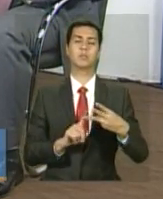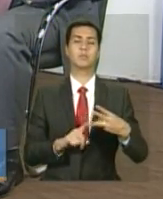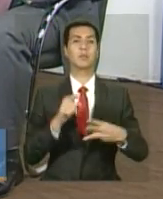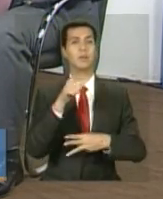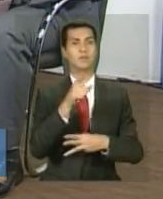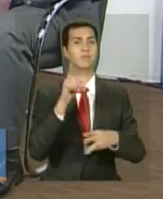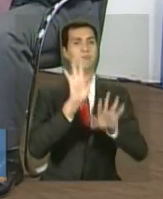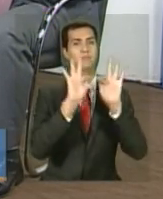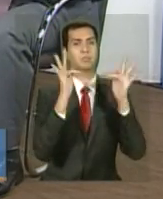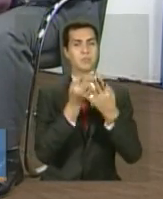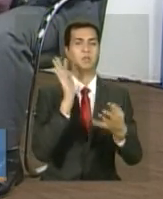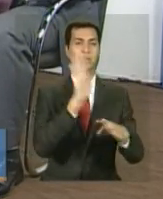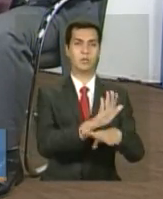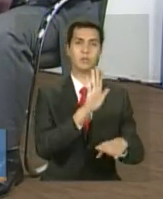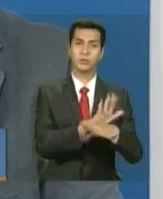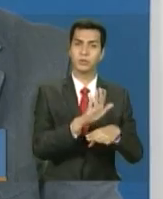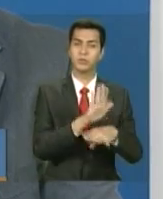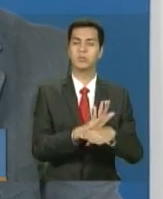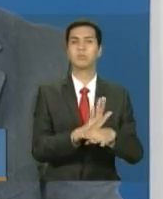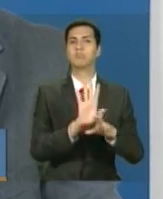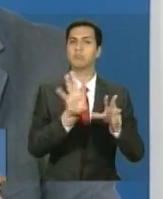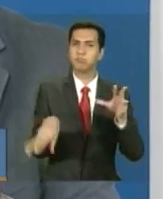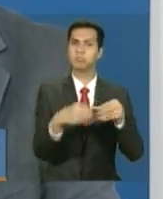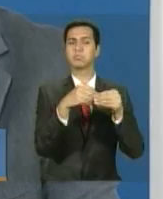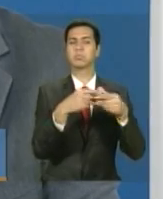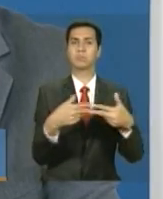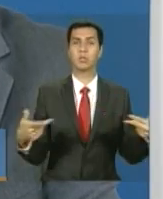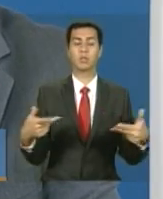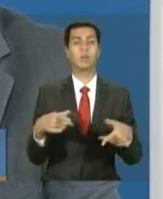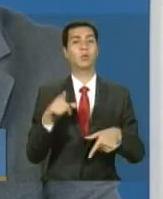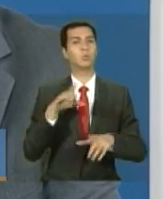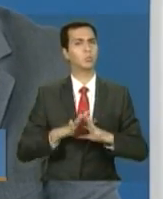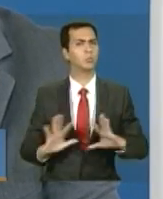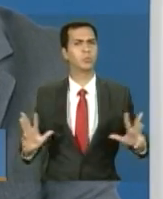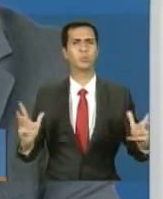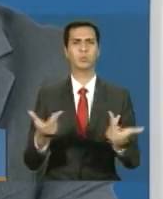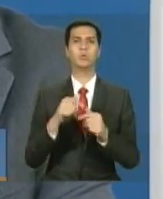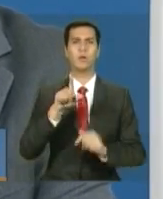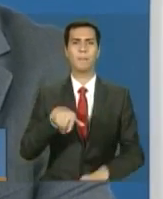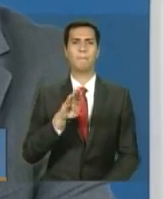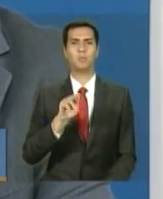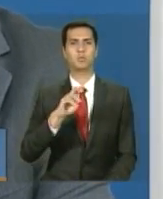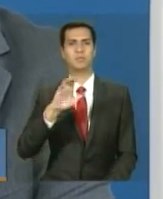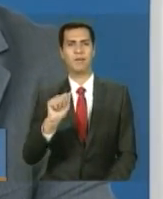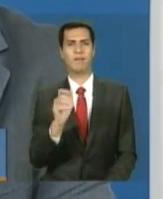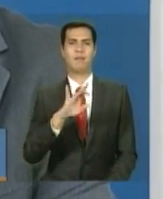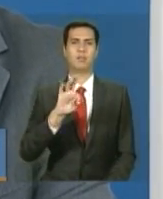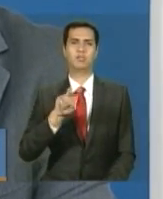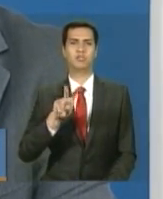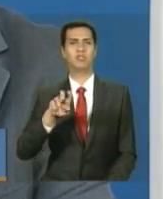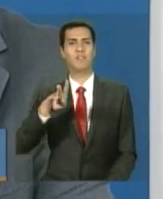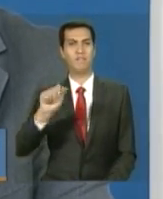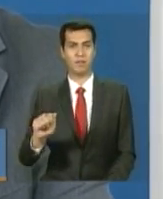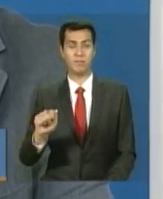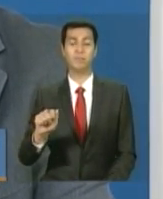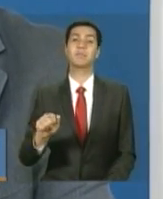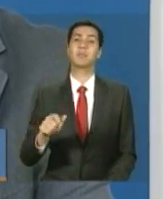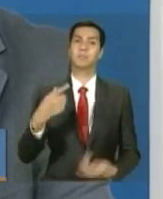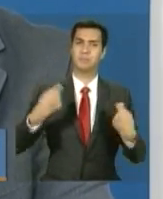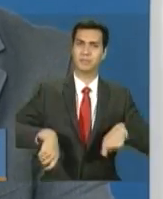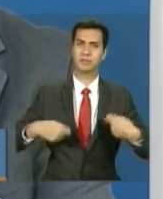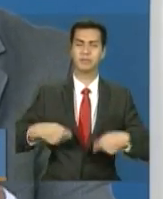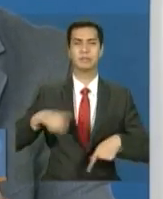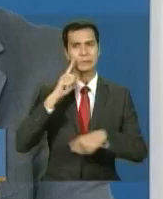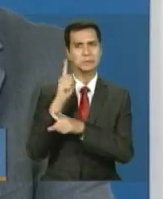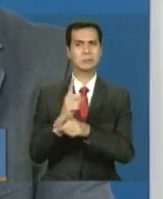de suas características então isso também é buscativa é localizar no cadastro essas famílias identificar o seu perfil identificar